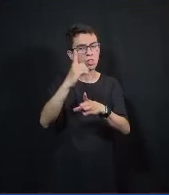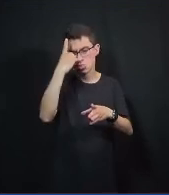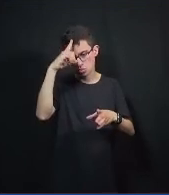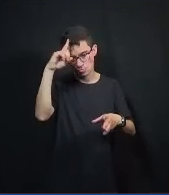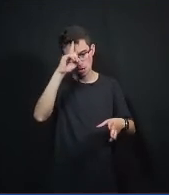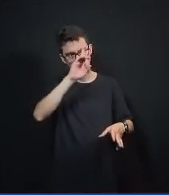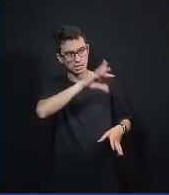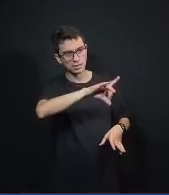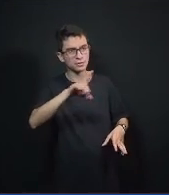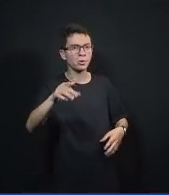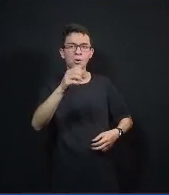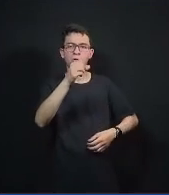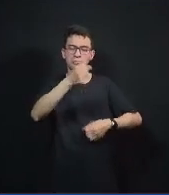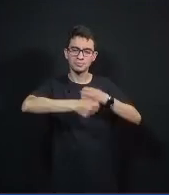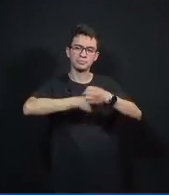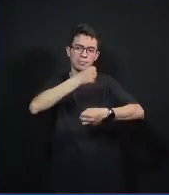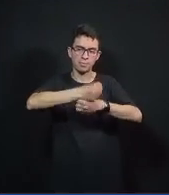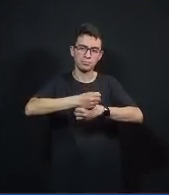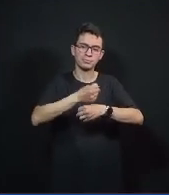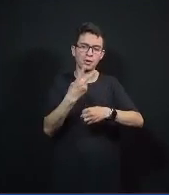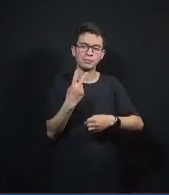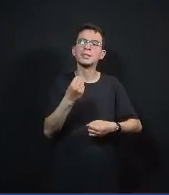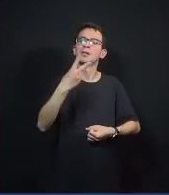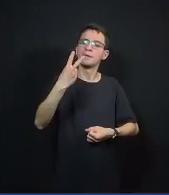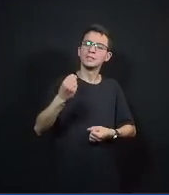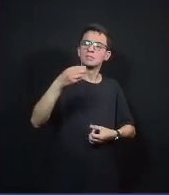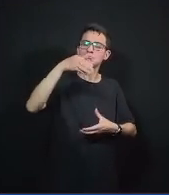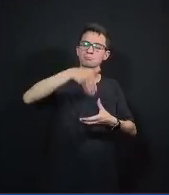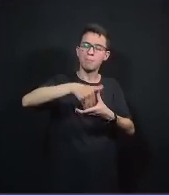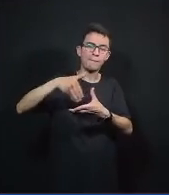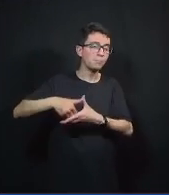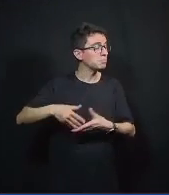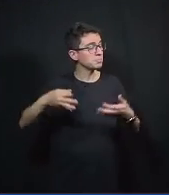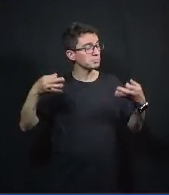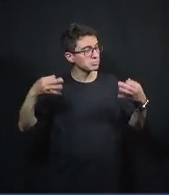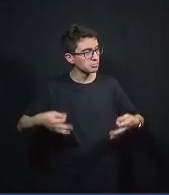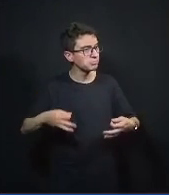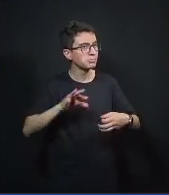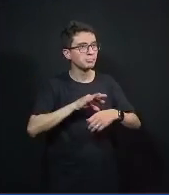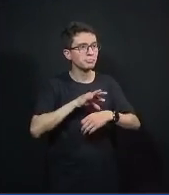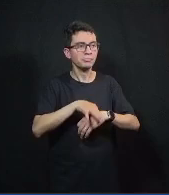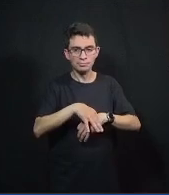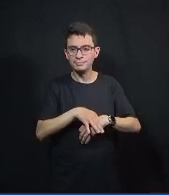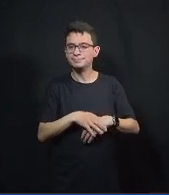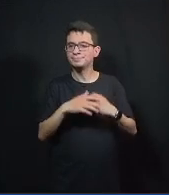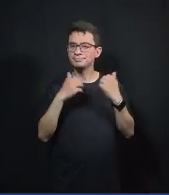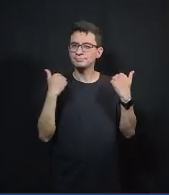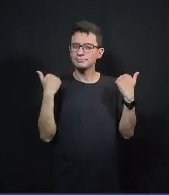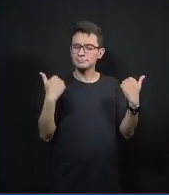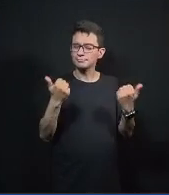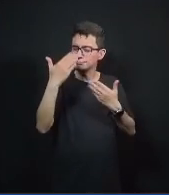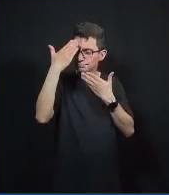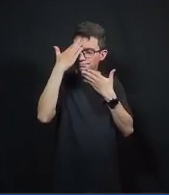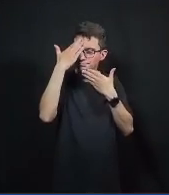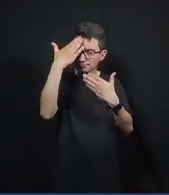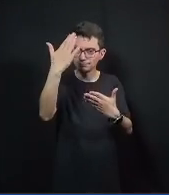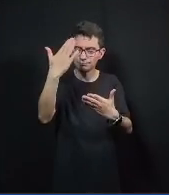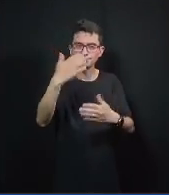eleições de 2020, reafirmando o compromisso da Justiça Eleitoral com a segurança e a legitimidade das eleições. Muito obrigada.